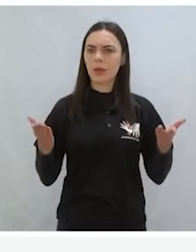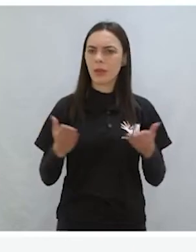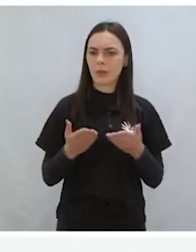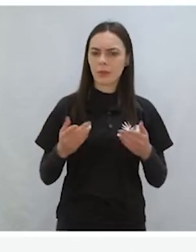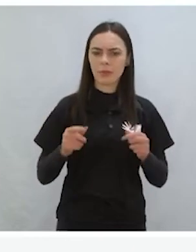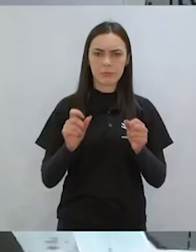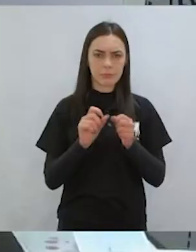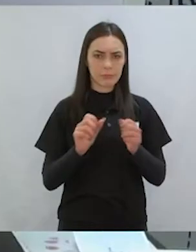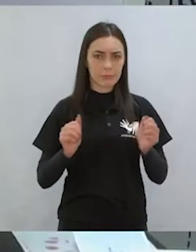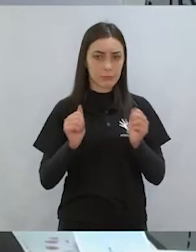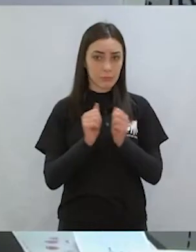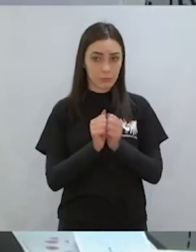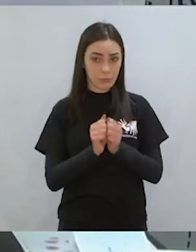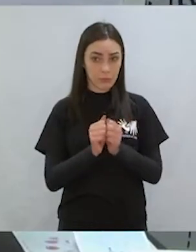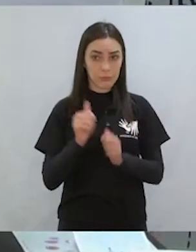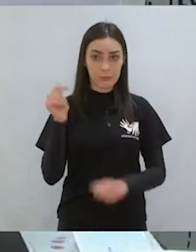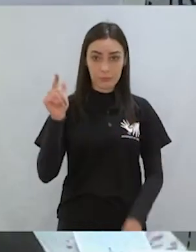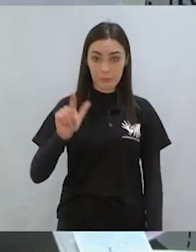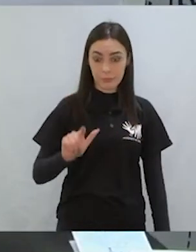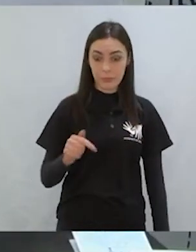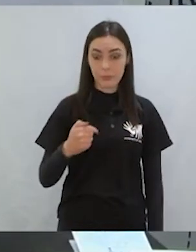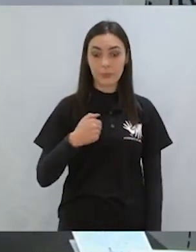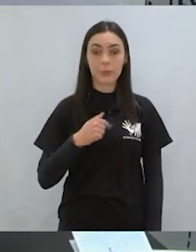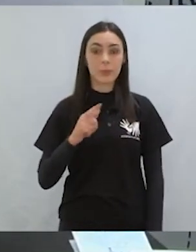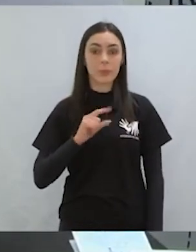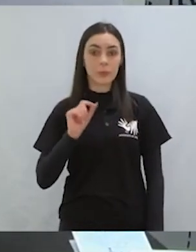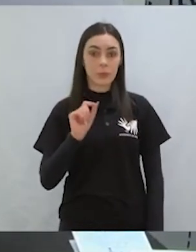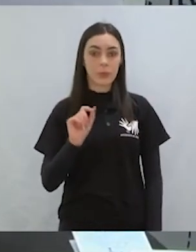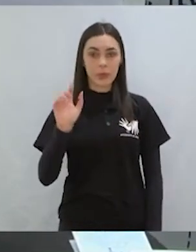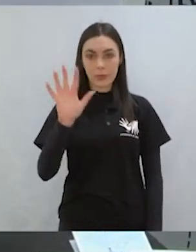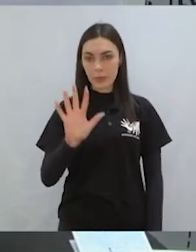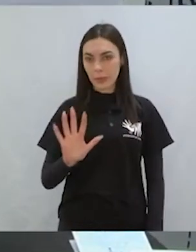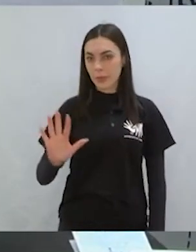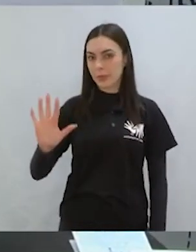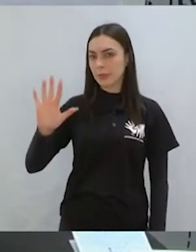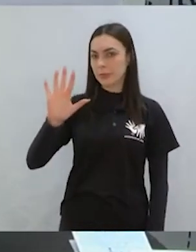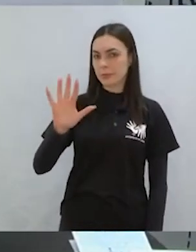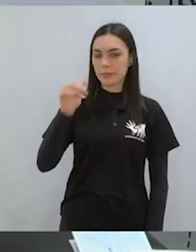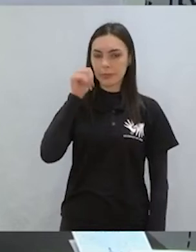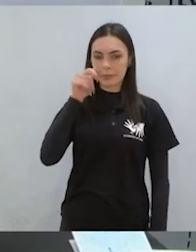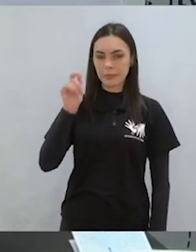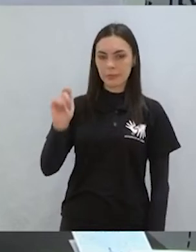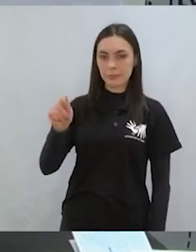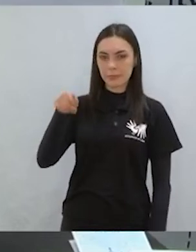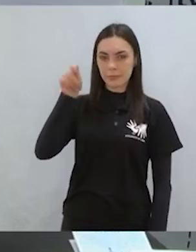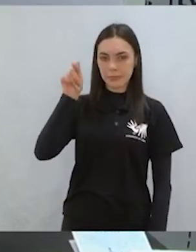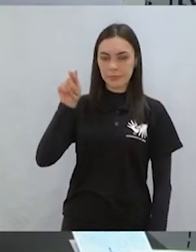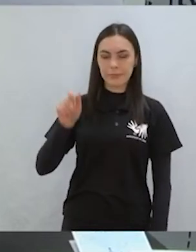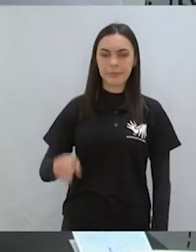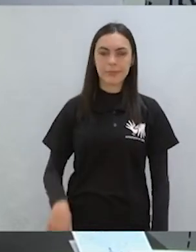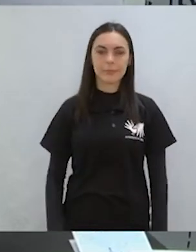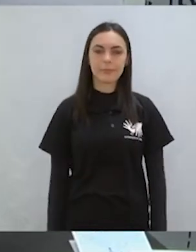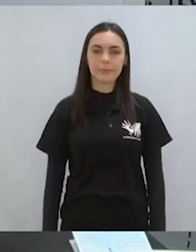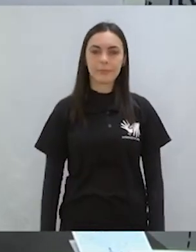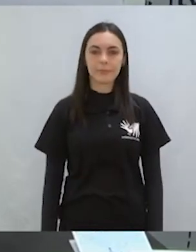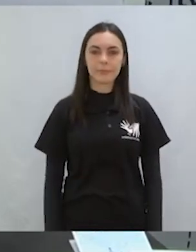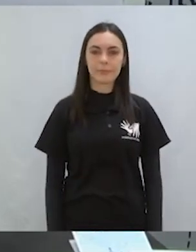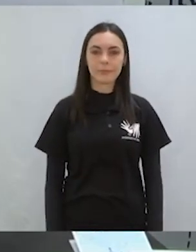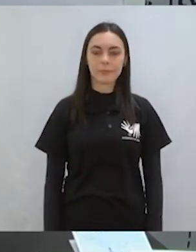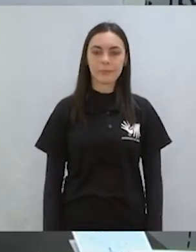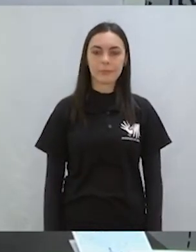Muito bem, vamos fazer juntos novamente? Olha lá, eu trouxe a imagem da fada da primavera, vou colocar aqui.